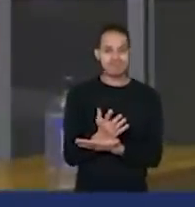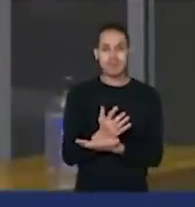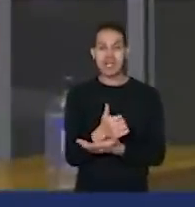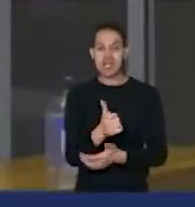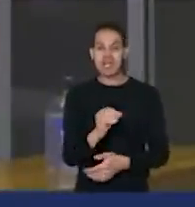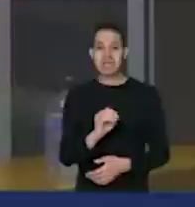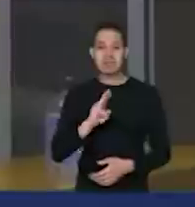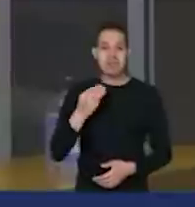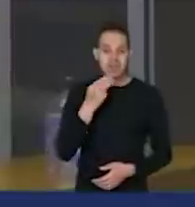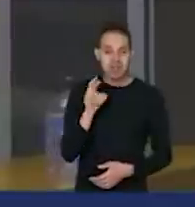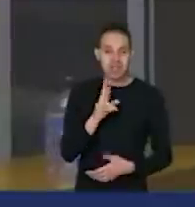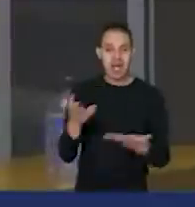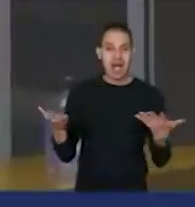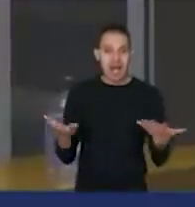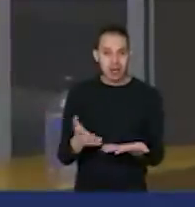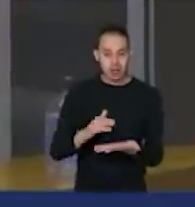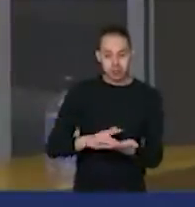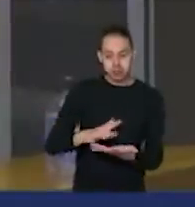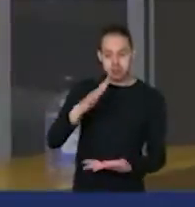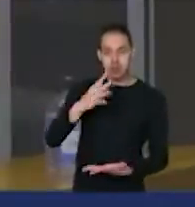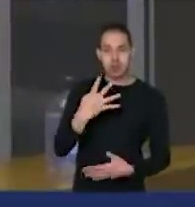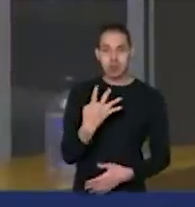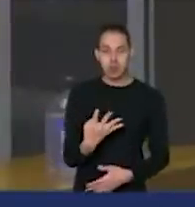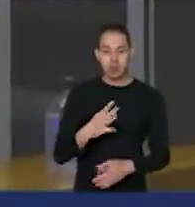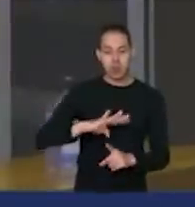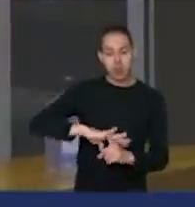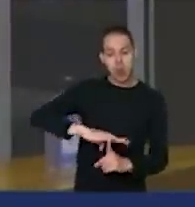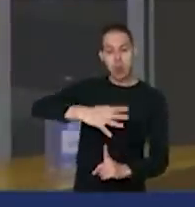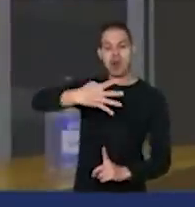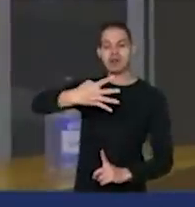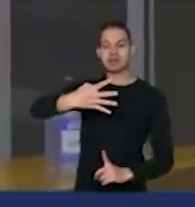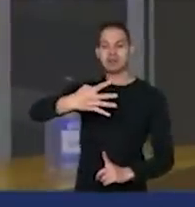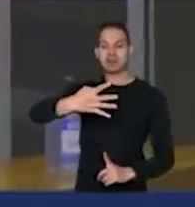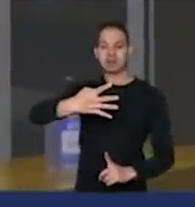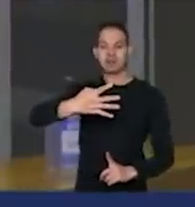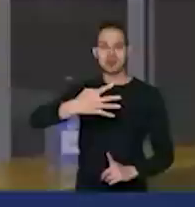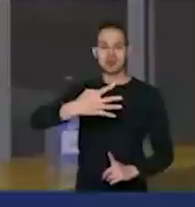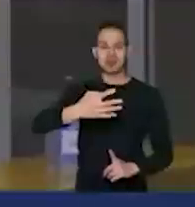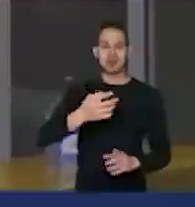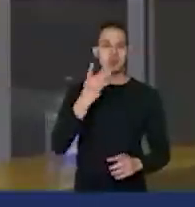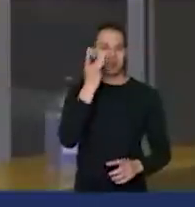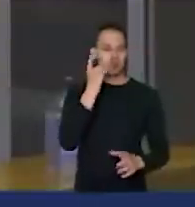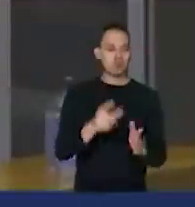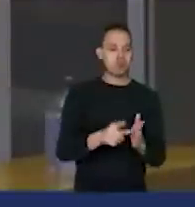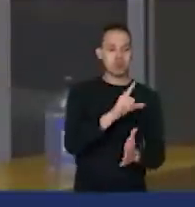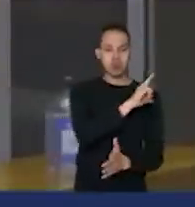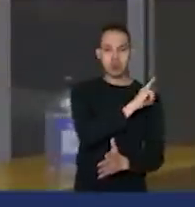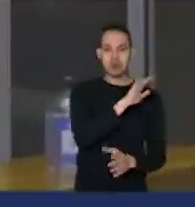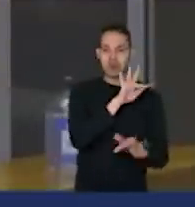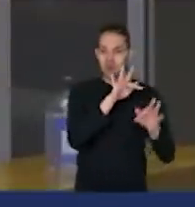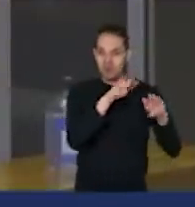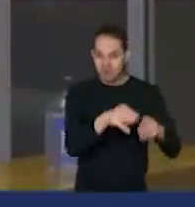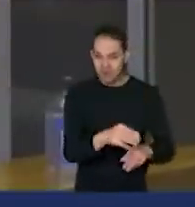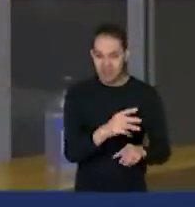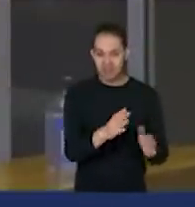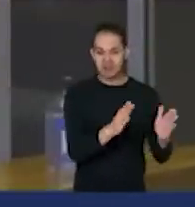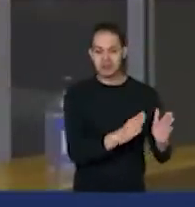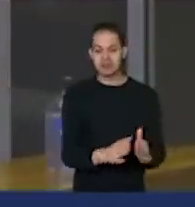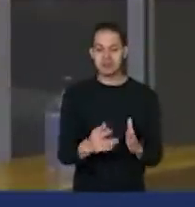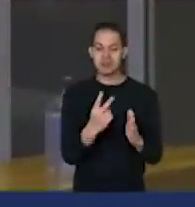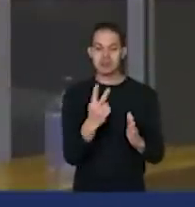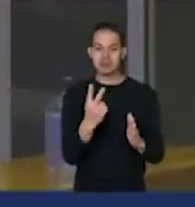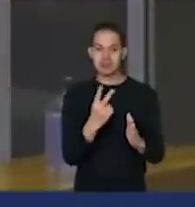pacote que está sendo aprovado aqui custa 4 vezes mais do que o pacote do final do governo Dilma. E no final do governo Dilma, no segundo mandato, nós